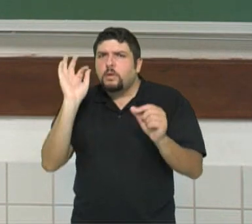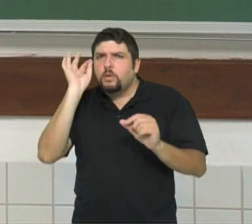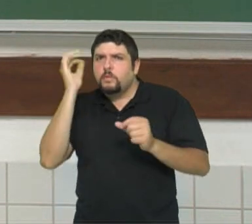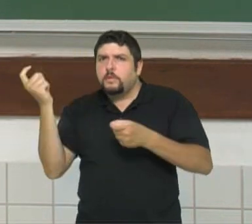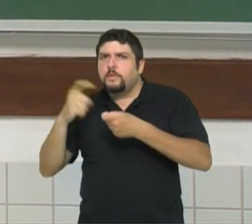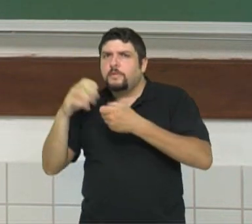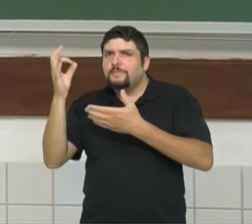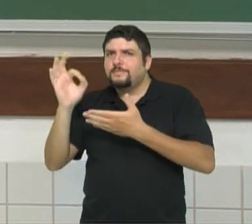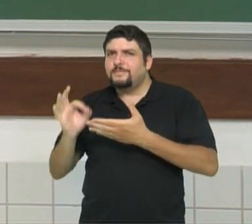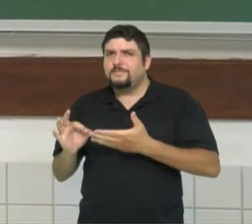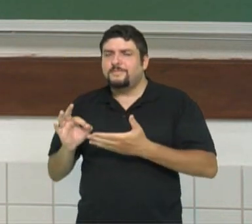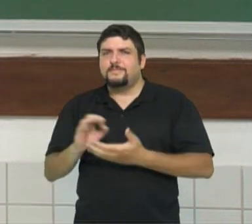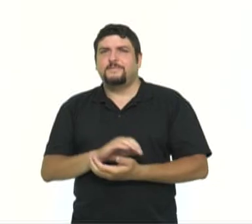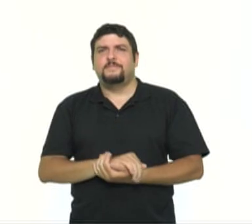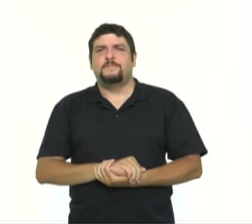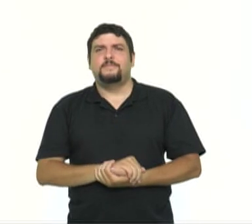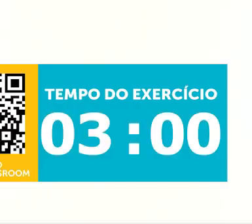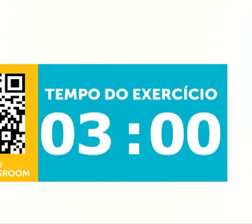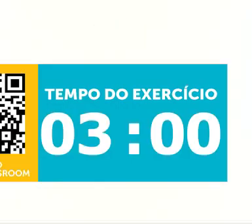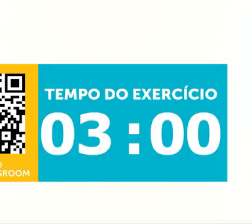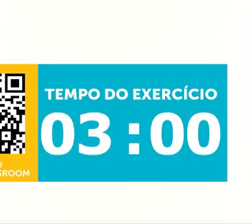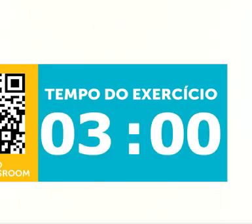fazê-las juntas. Já voltamos.